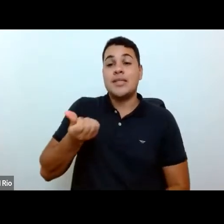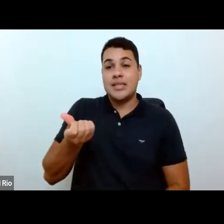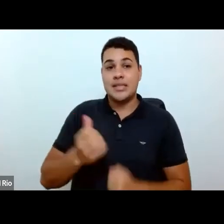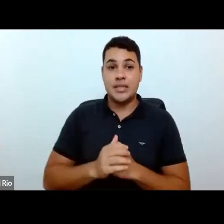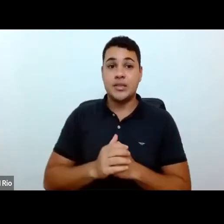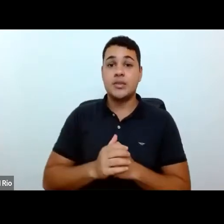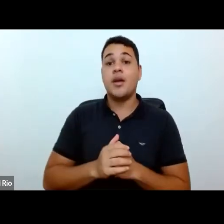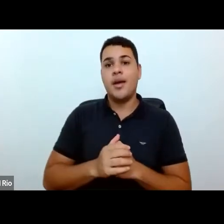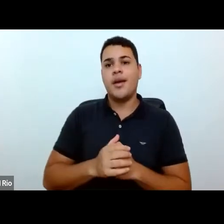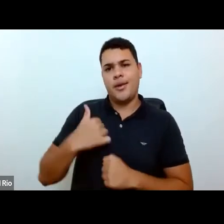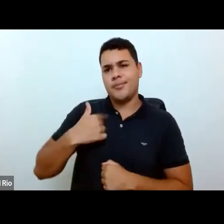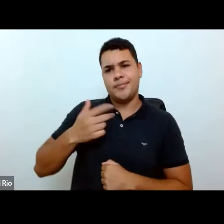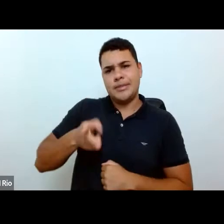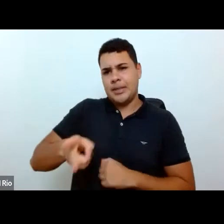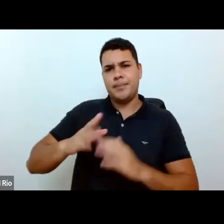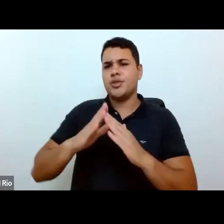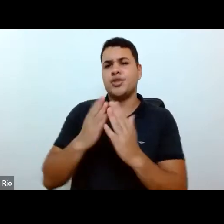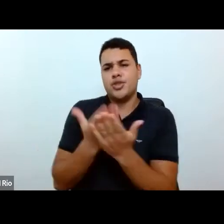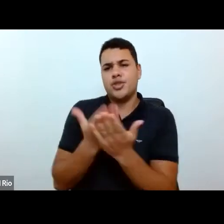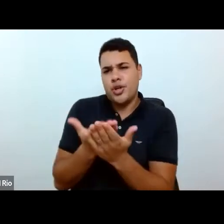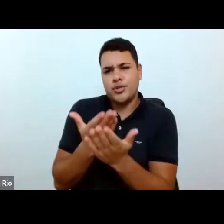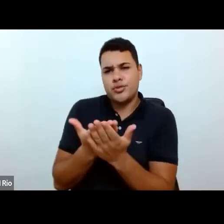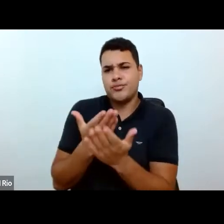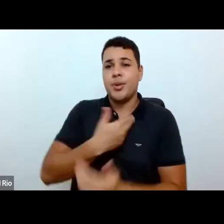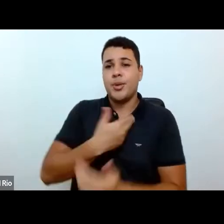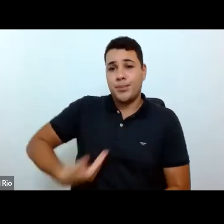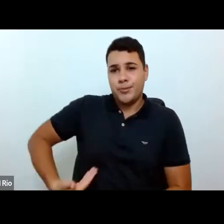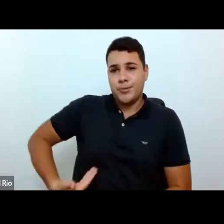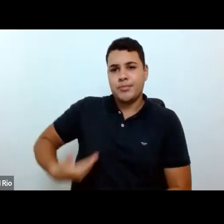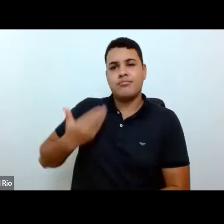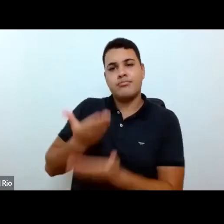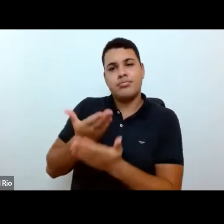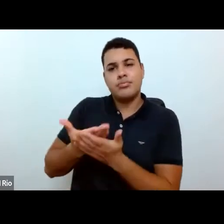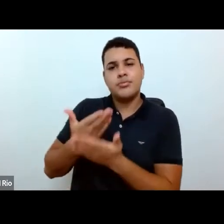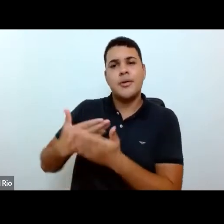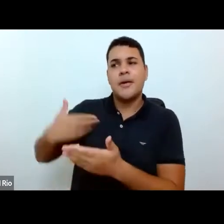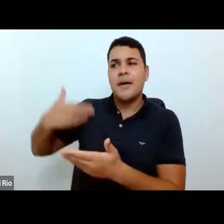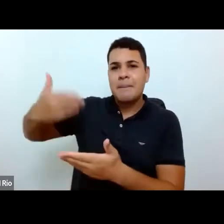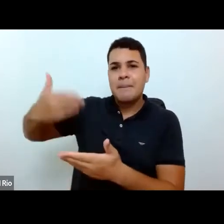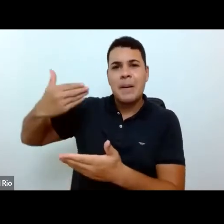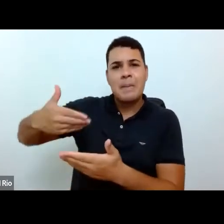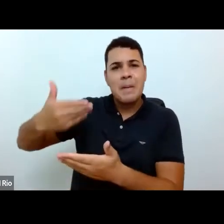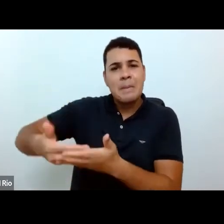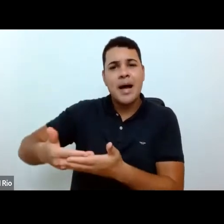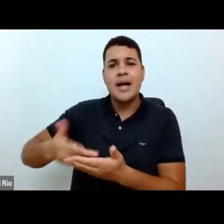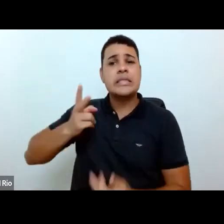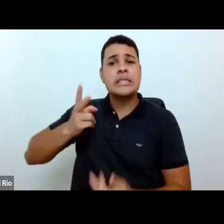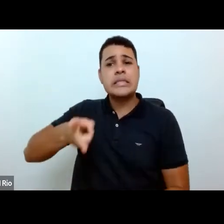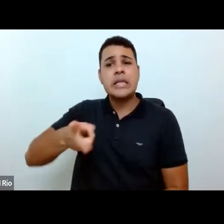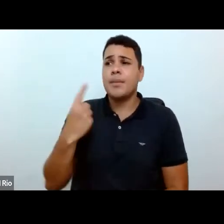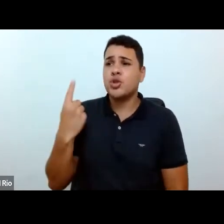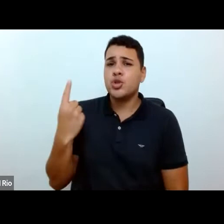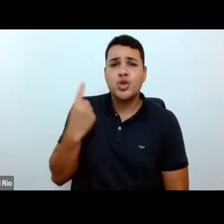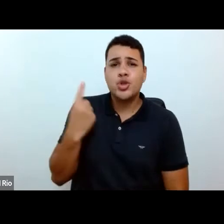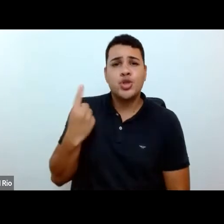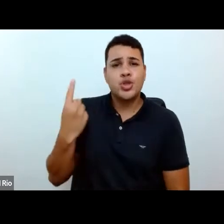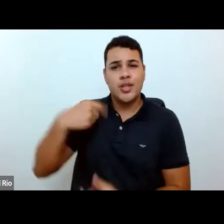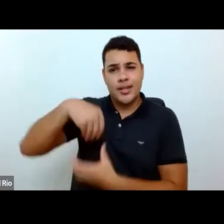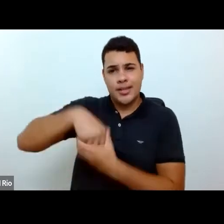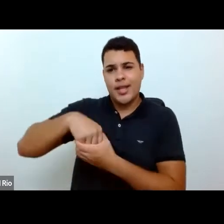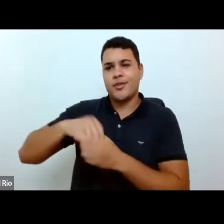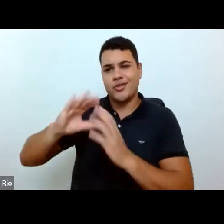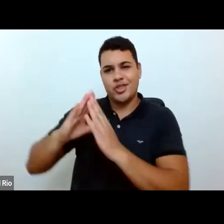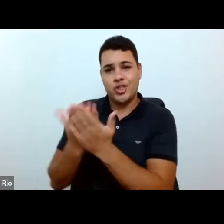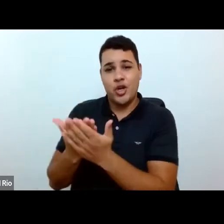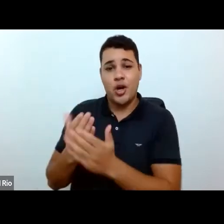escola pública lá no sertão do Ceará, foi uma trajetória muito solitária, né, de me ver na escola, tendo que